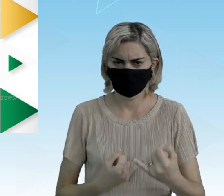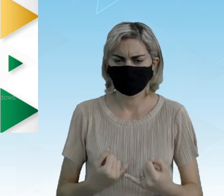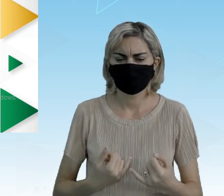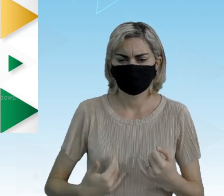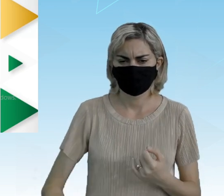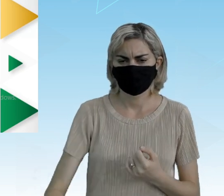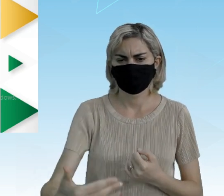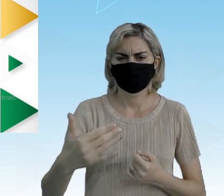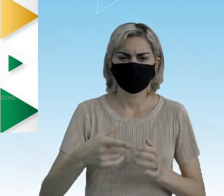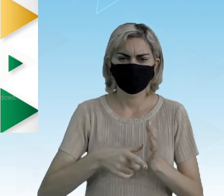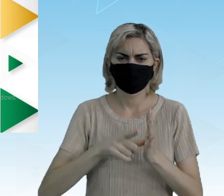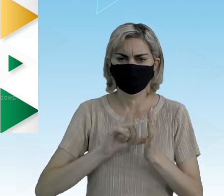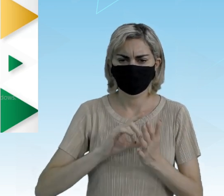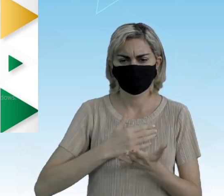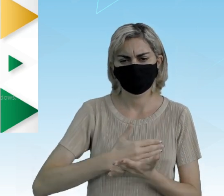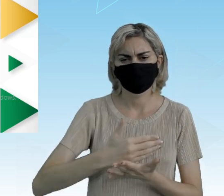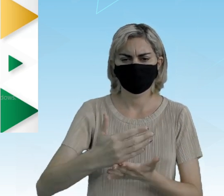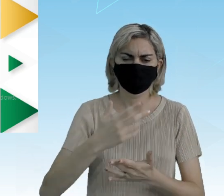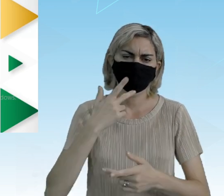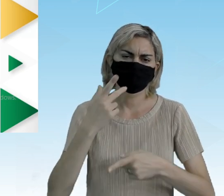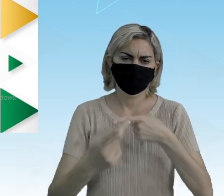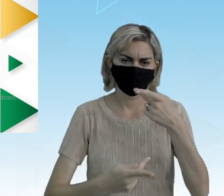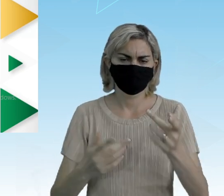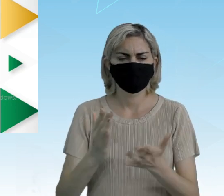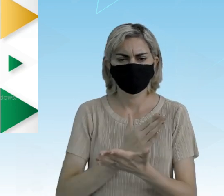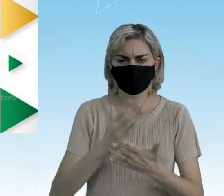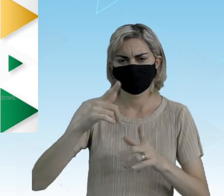lá. Antes da gente começar a falar sobre